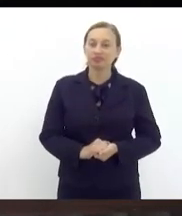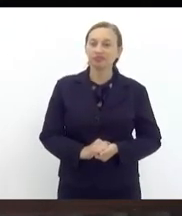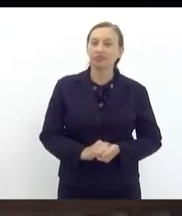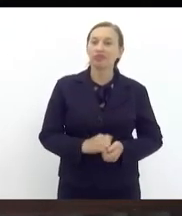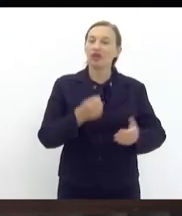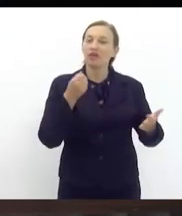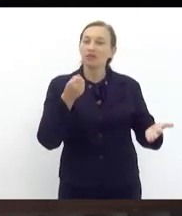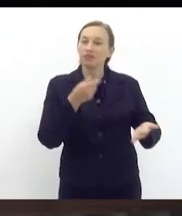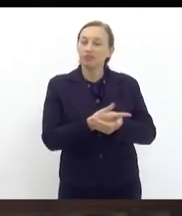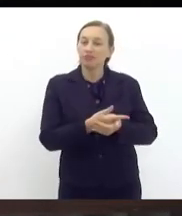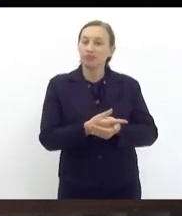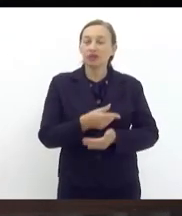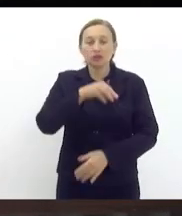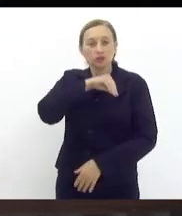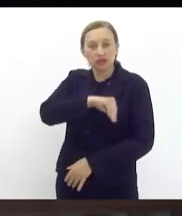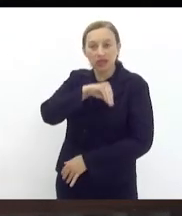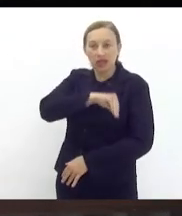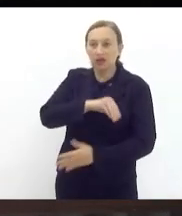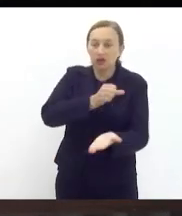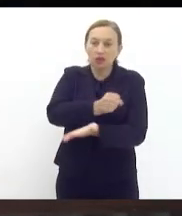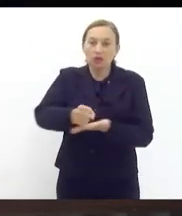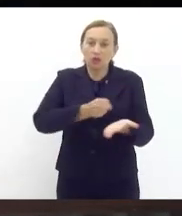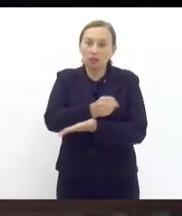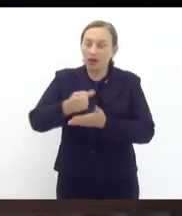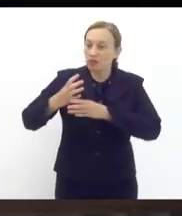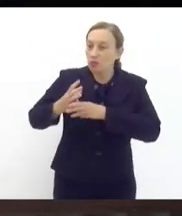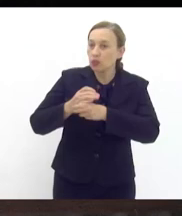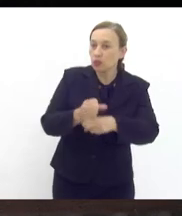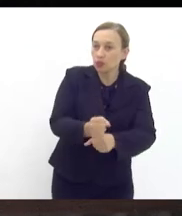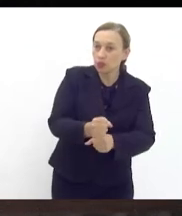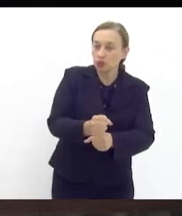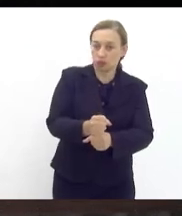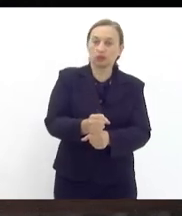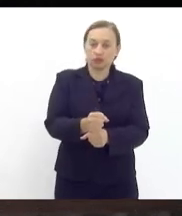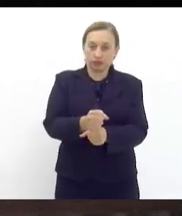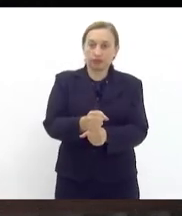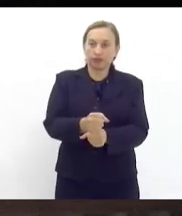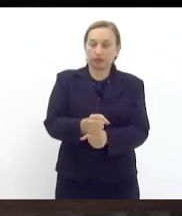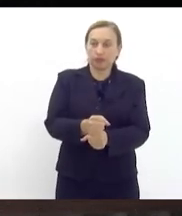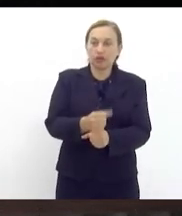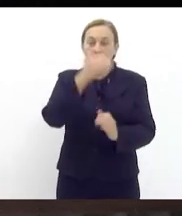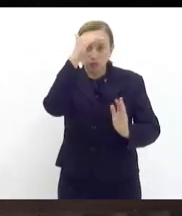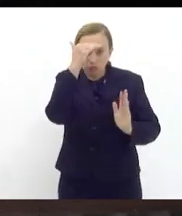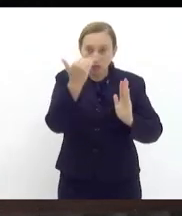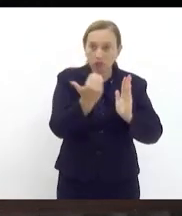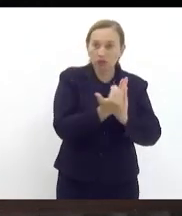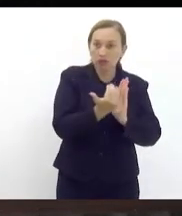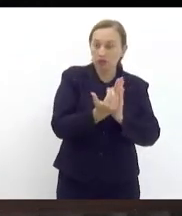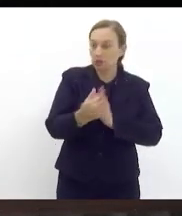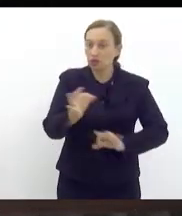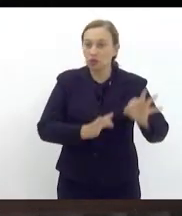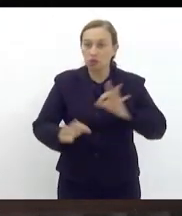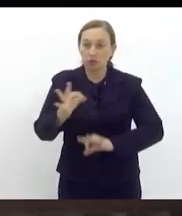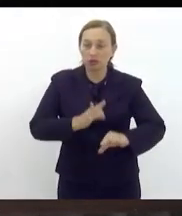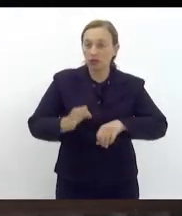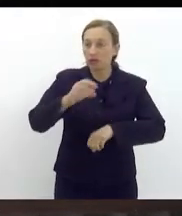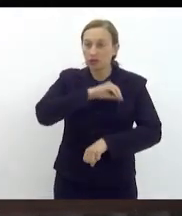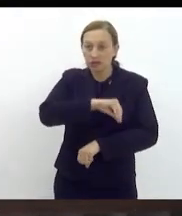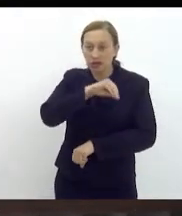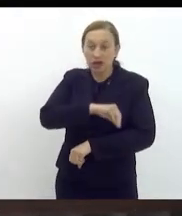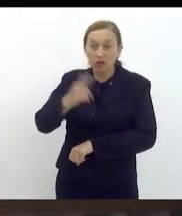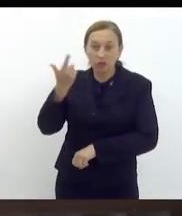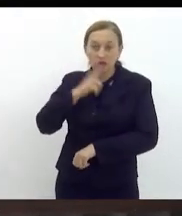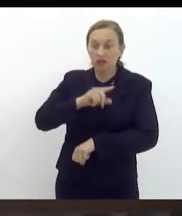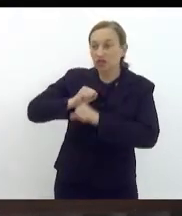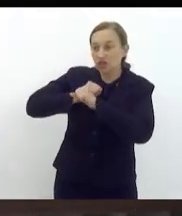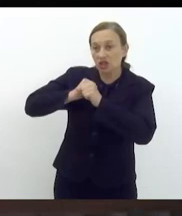do piso nacional como base de cálculo remuneratória e no cumprimento dos planos de cargos e salários conquistados